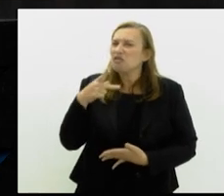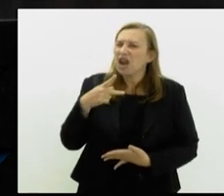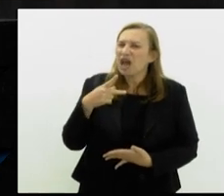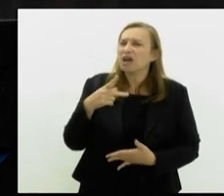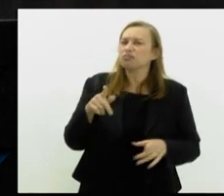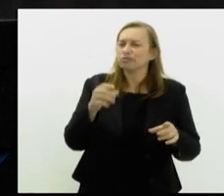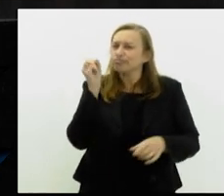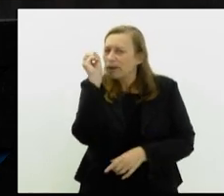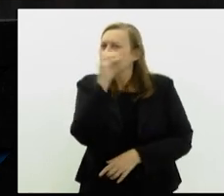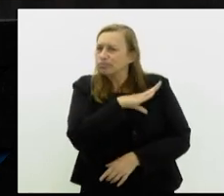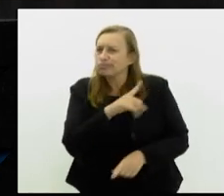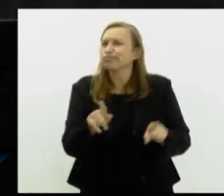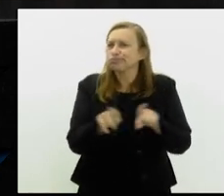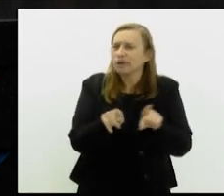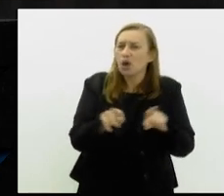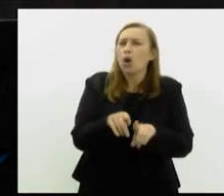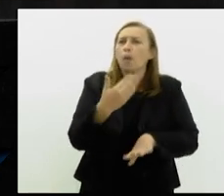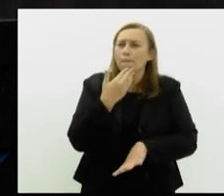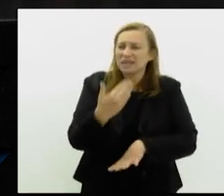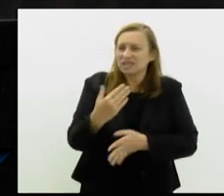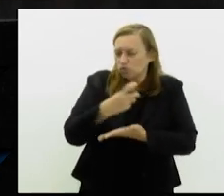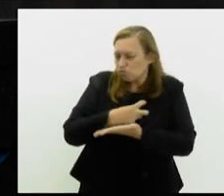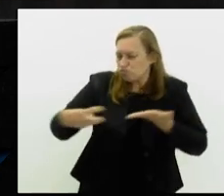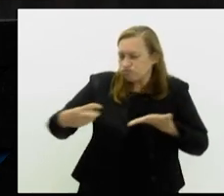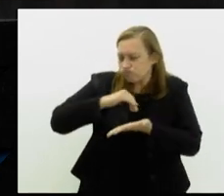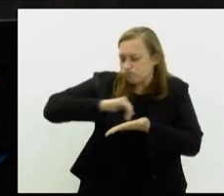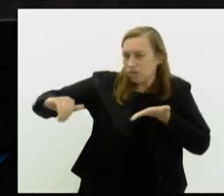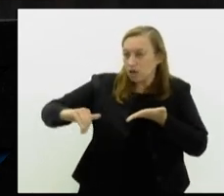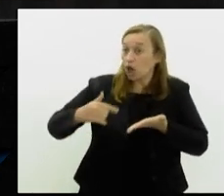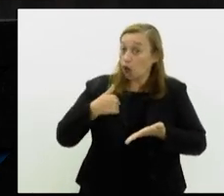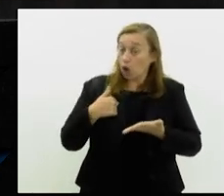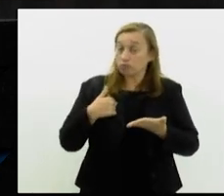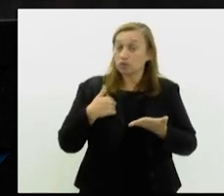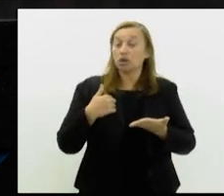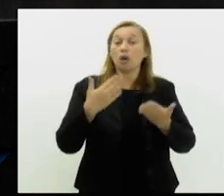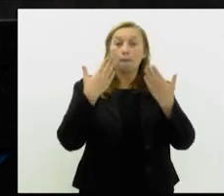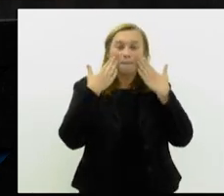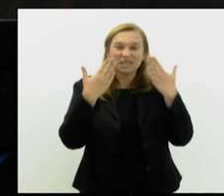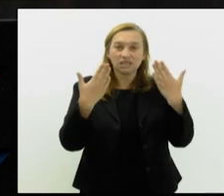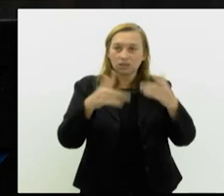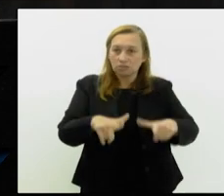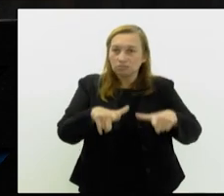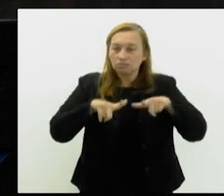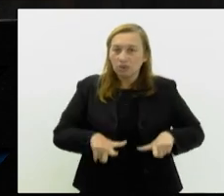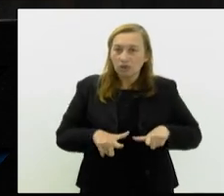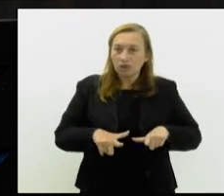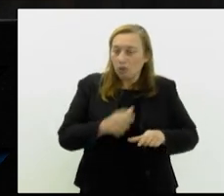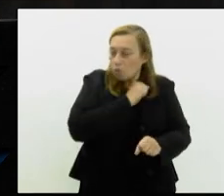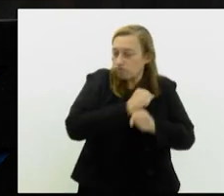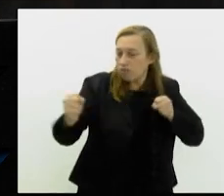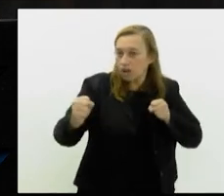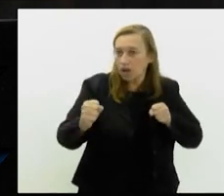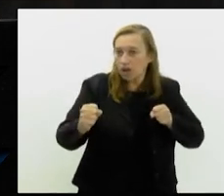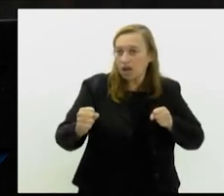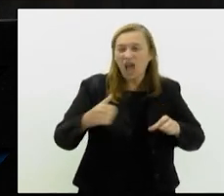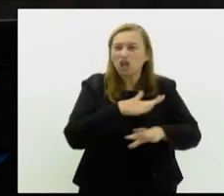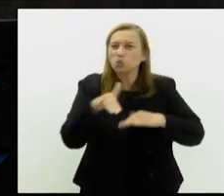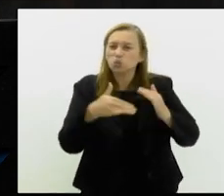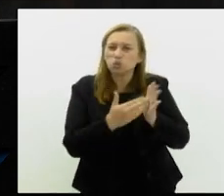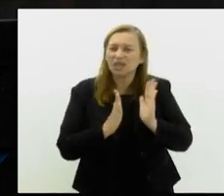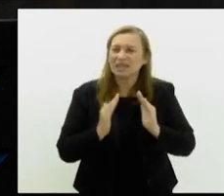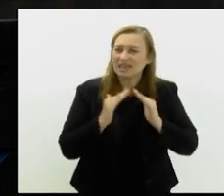brutalidade além do pedido de Moção de repúdio que eu tô apresentando à casa para ser submetido a toda a